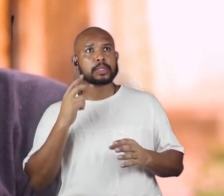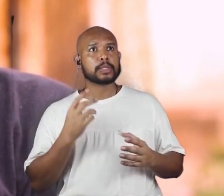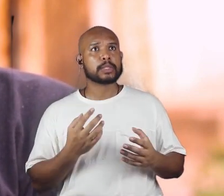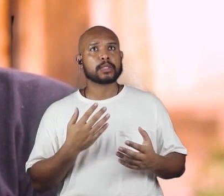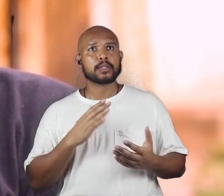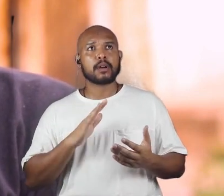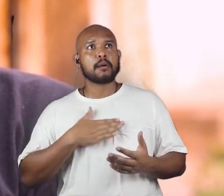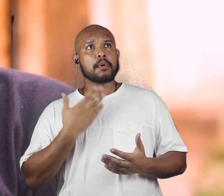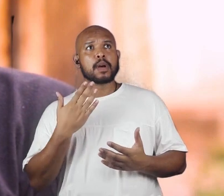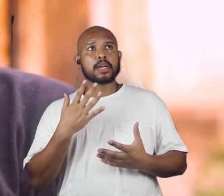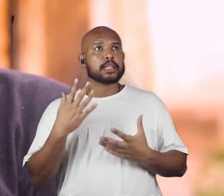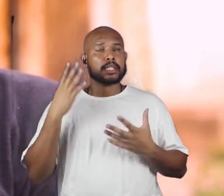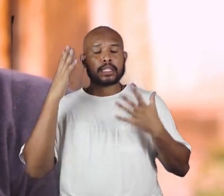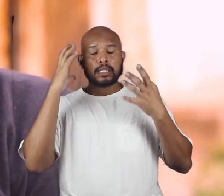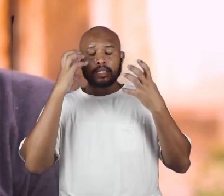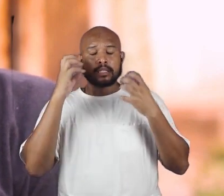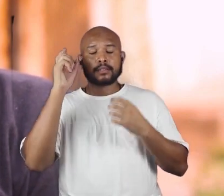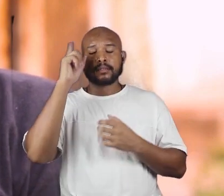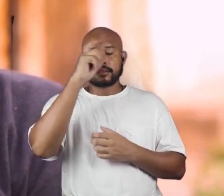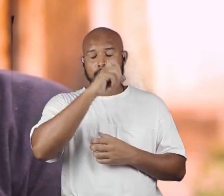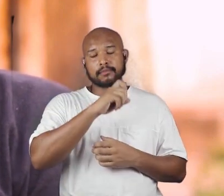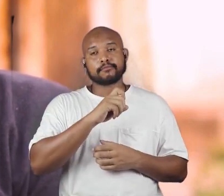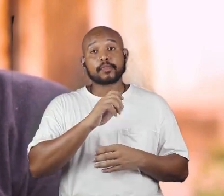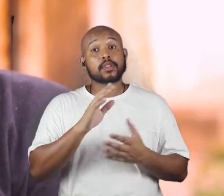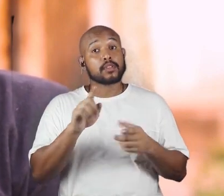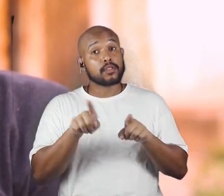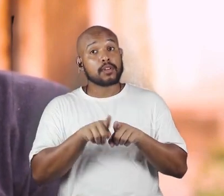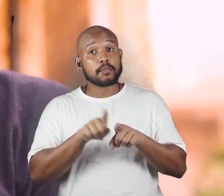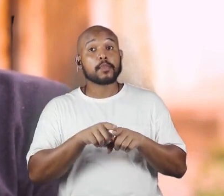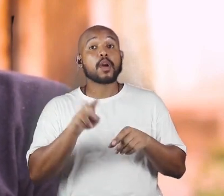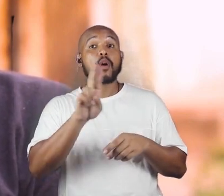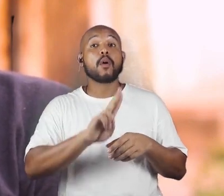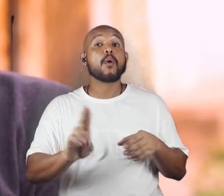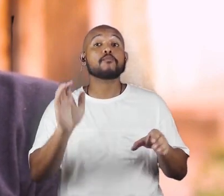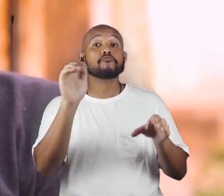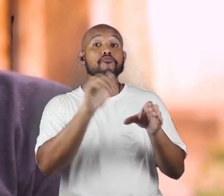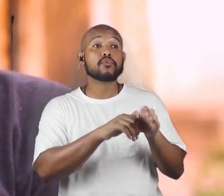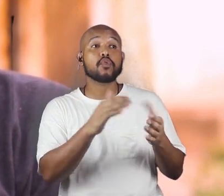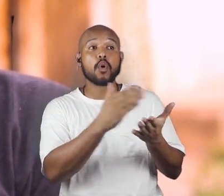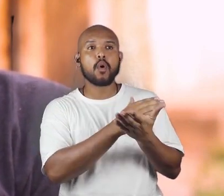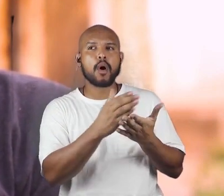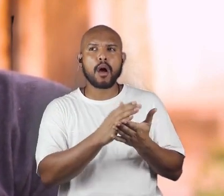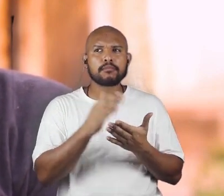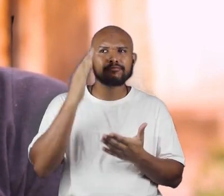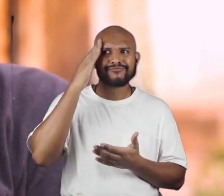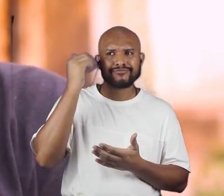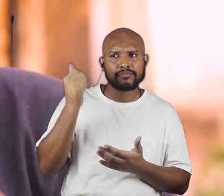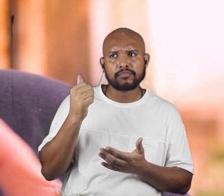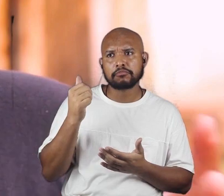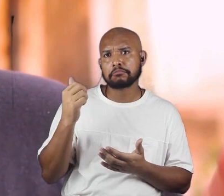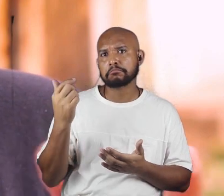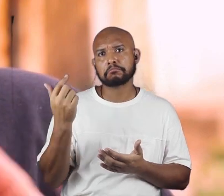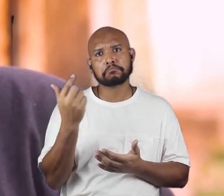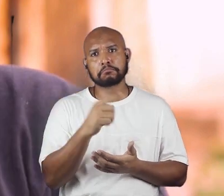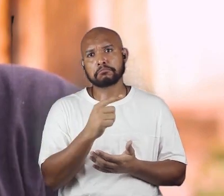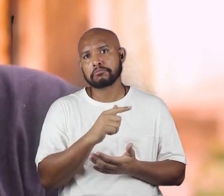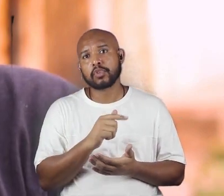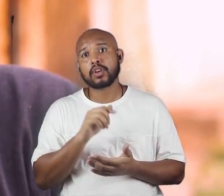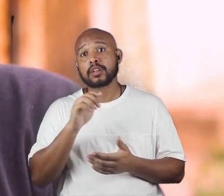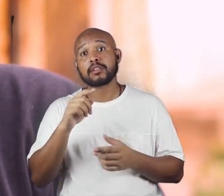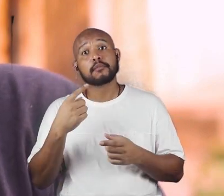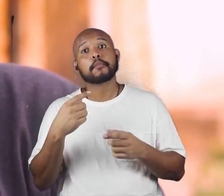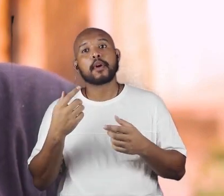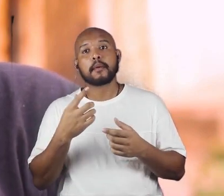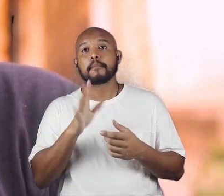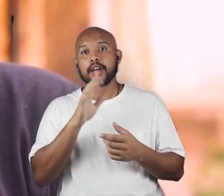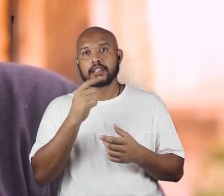é do conhecimento de quem está lá dentro da universidade, né? Porque só vai ter o conhecimento se caso, né, se a gente